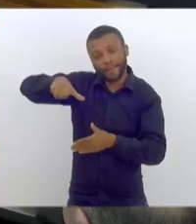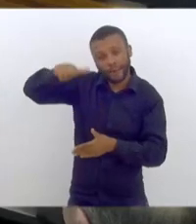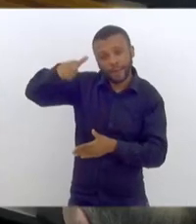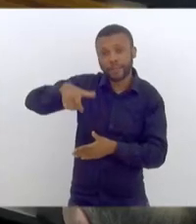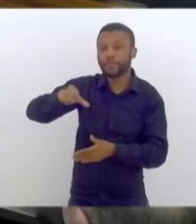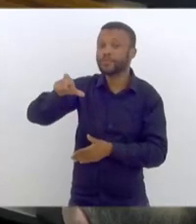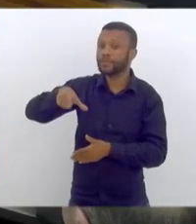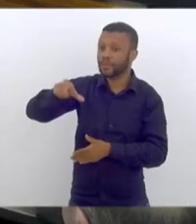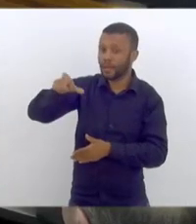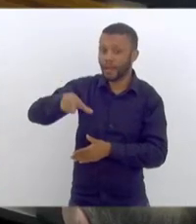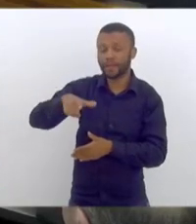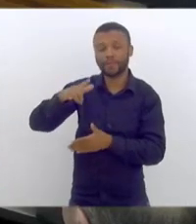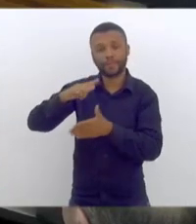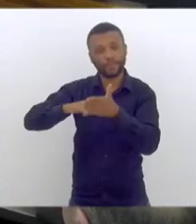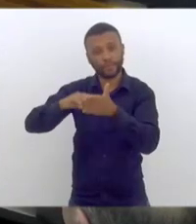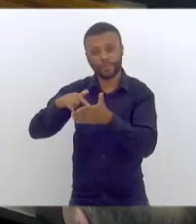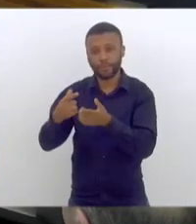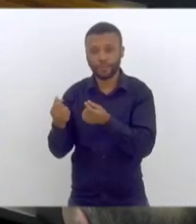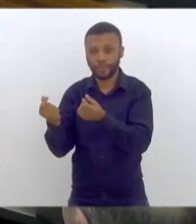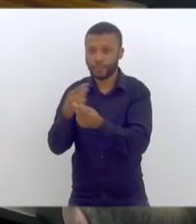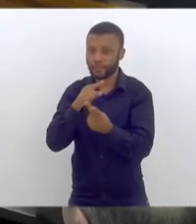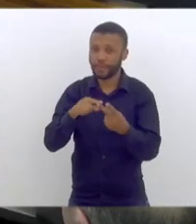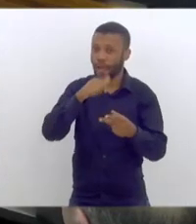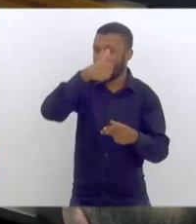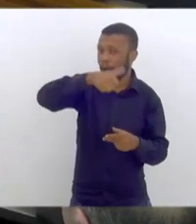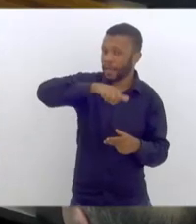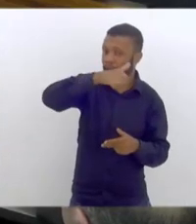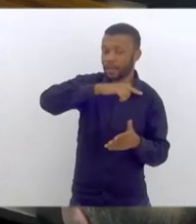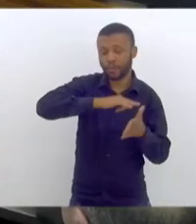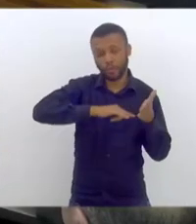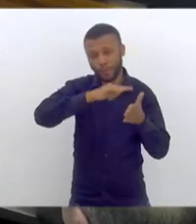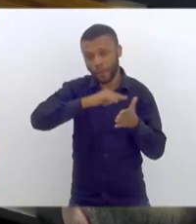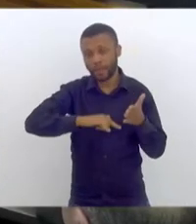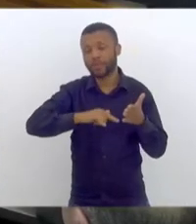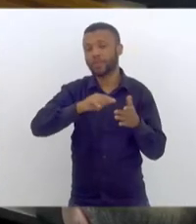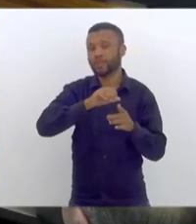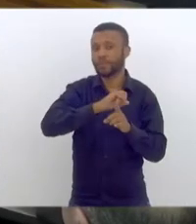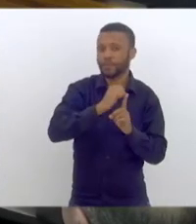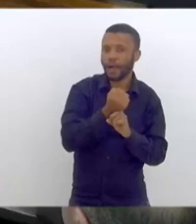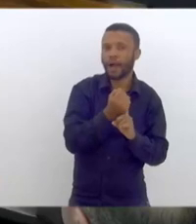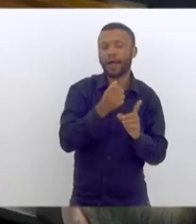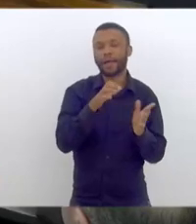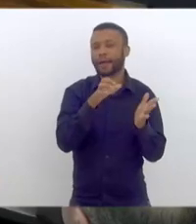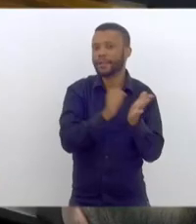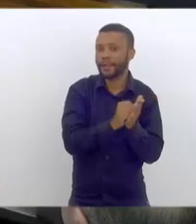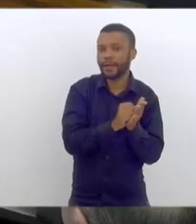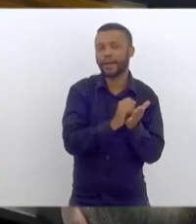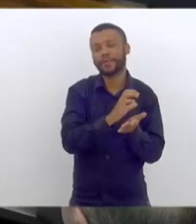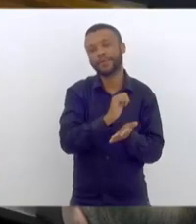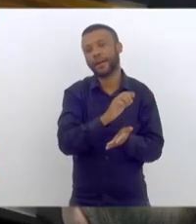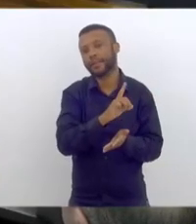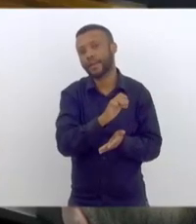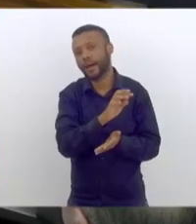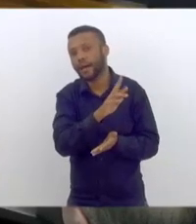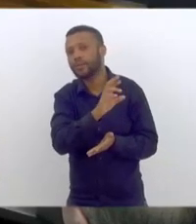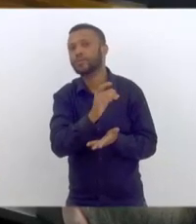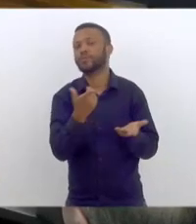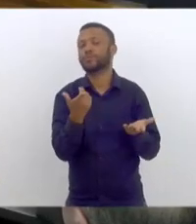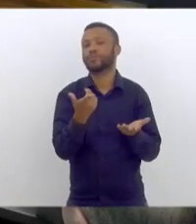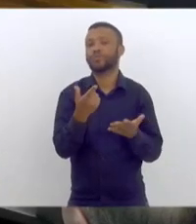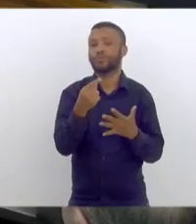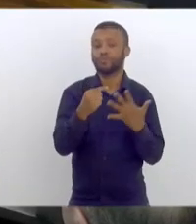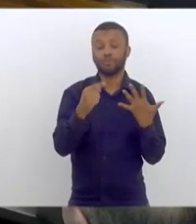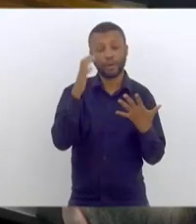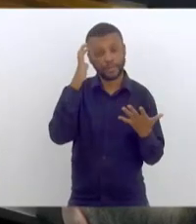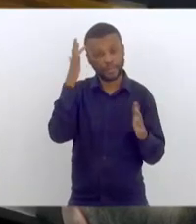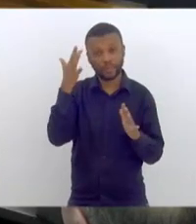é feita em cima da documentação financeira a gente tem análise da documentação societária cadastral enfim todos os pontos e toda a decisão de